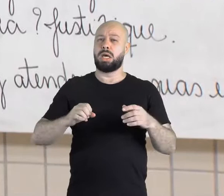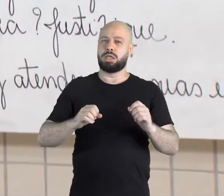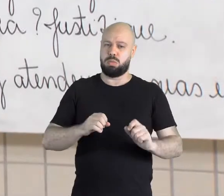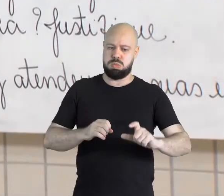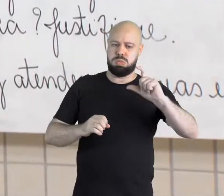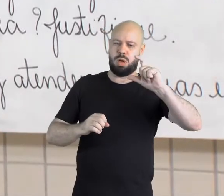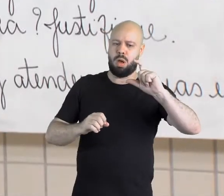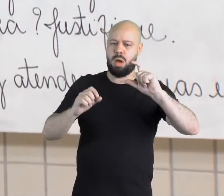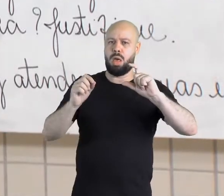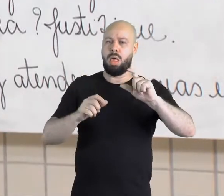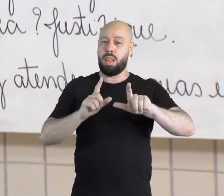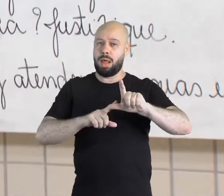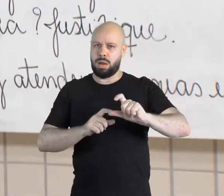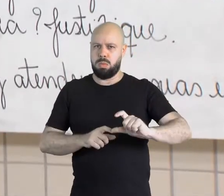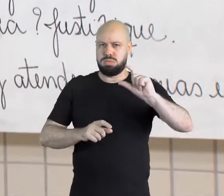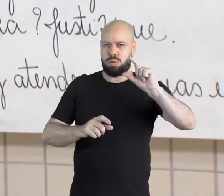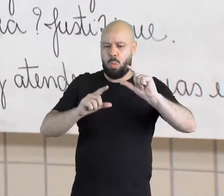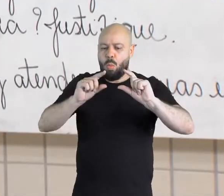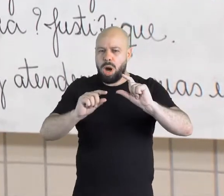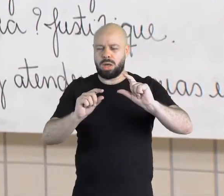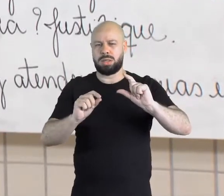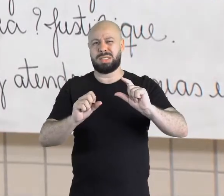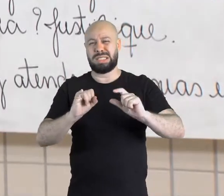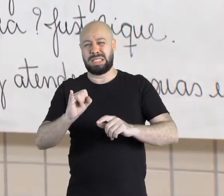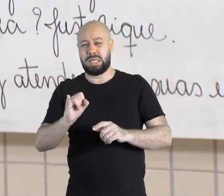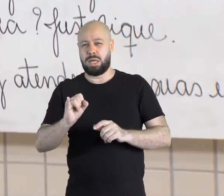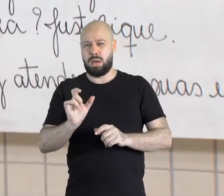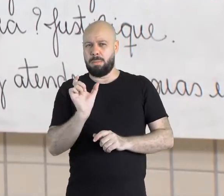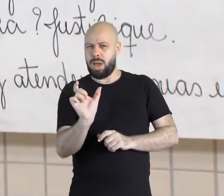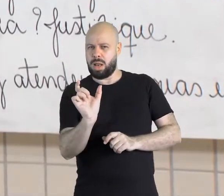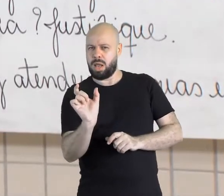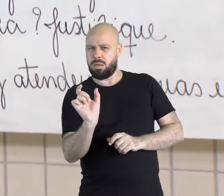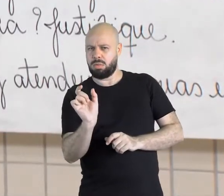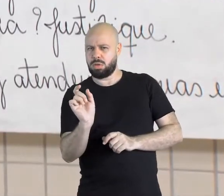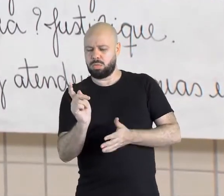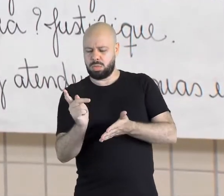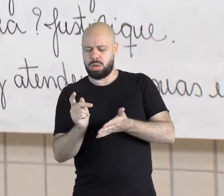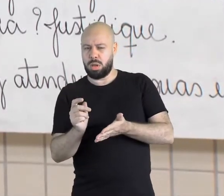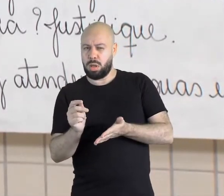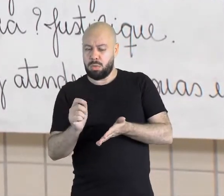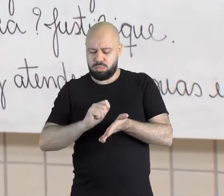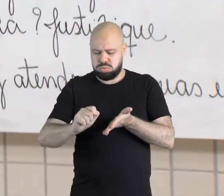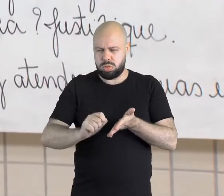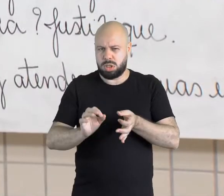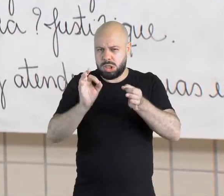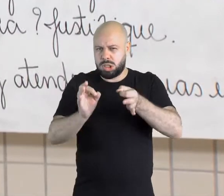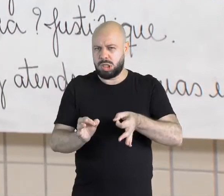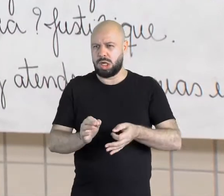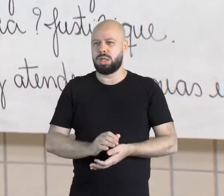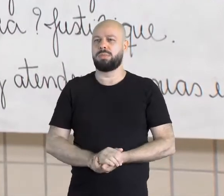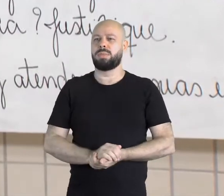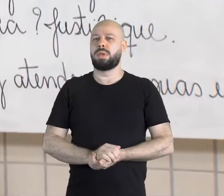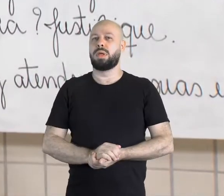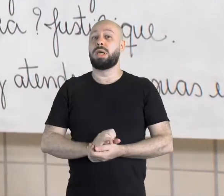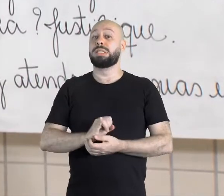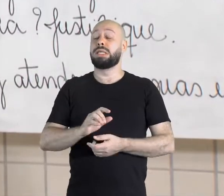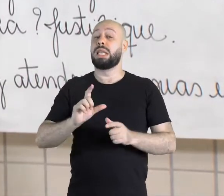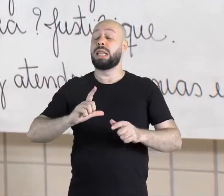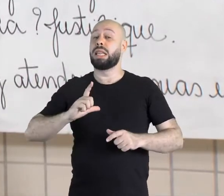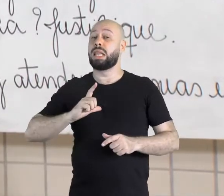está correto, ortografia. Observem, tá? Observe se tem os